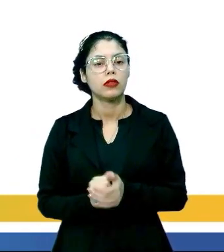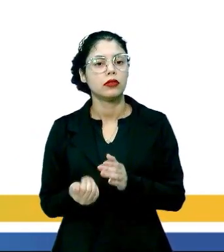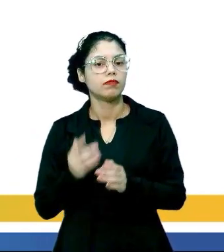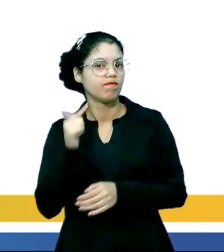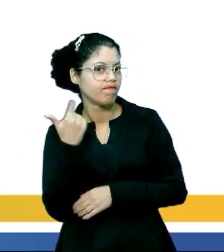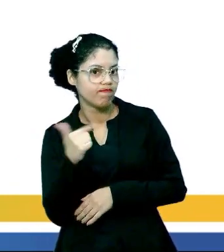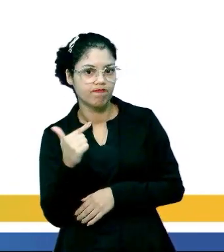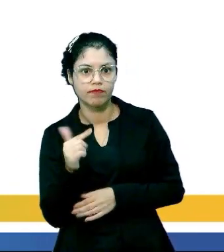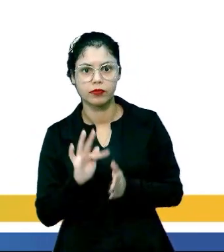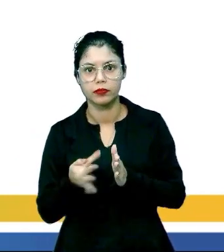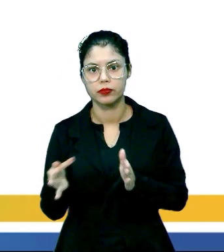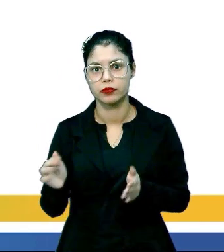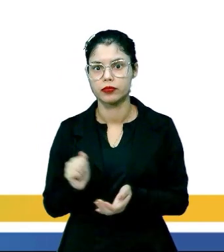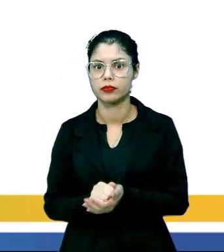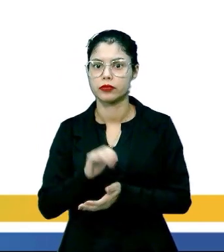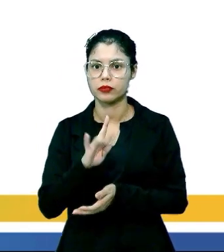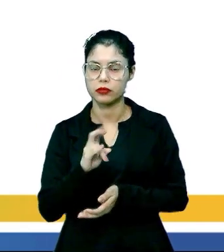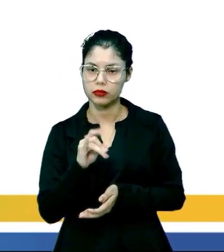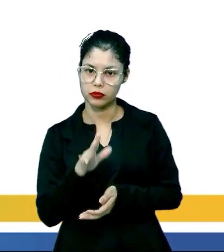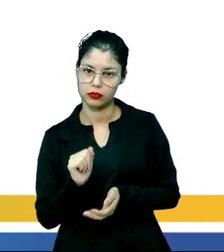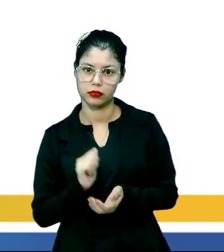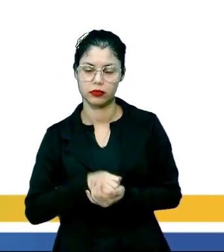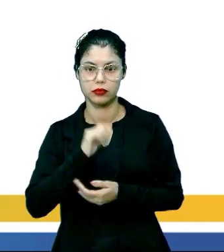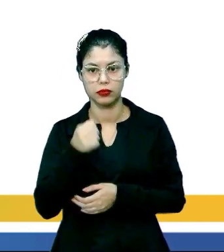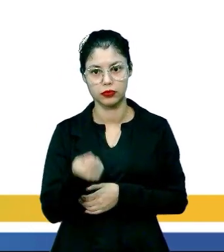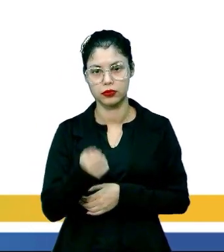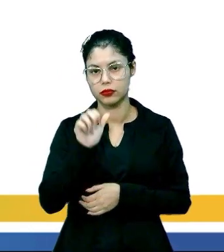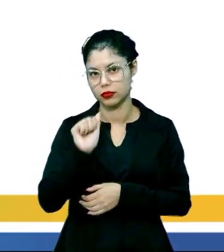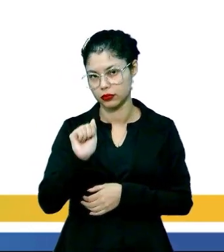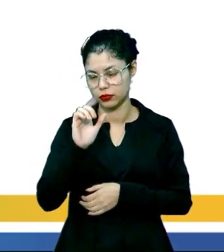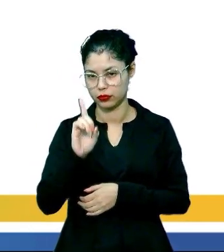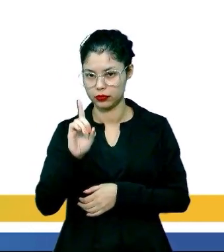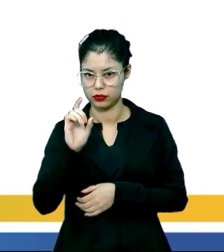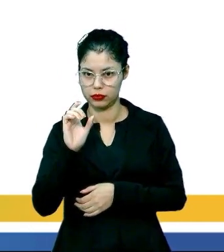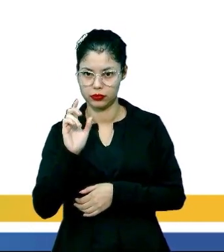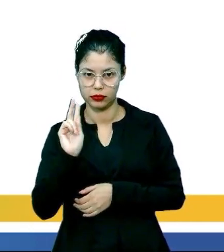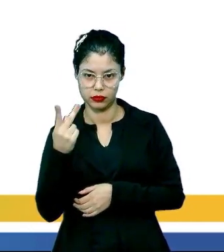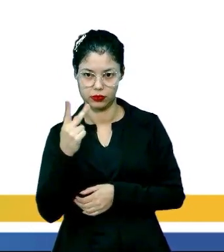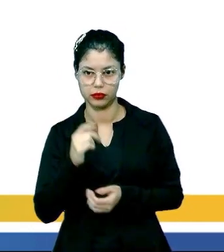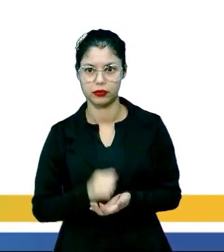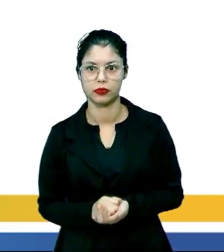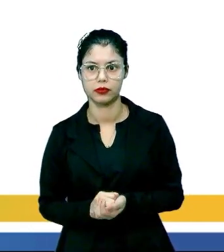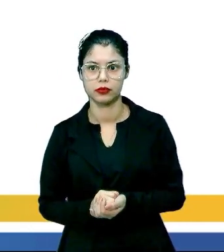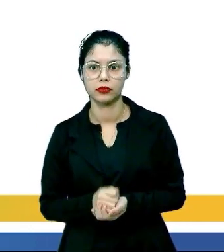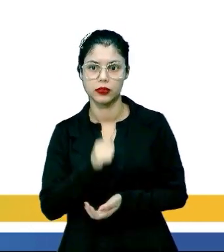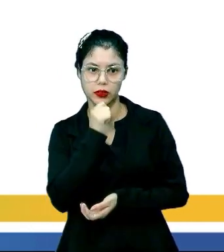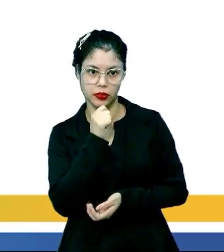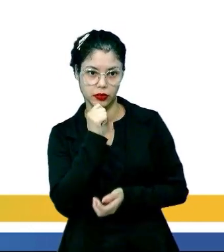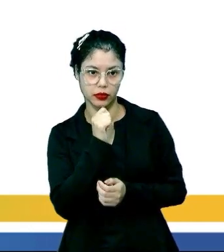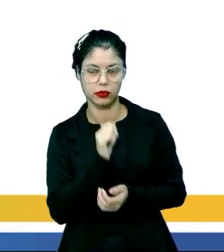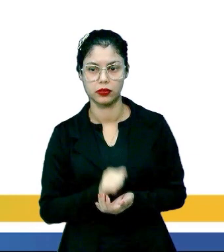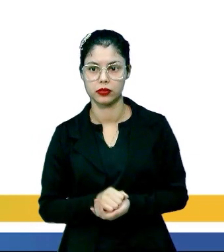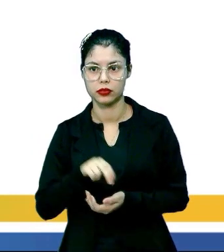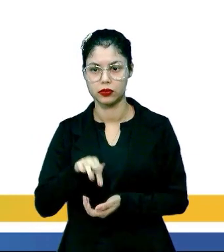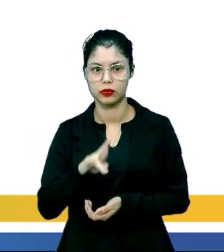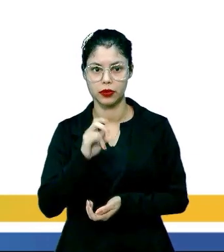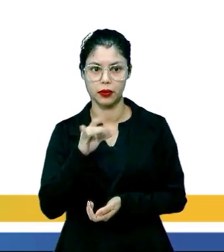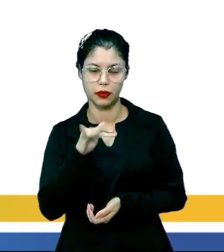no funcionamento do hormônio antidiurético, na sigla em inglês ADH, secretado